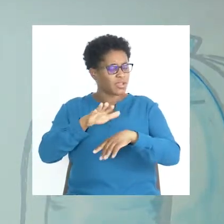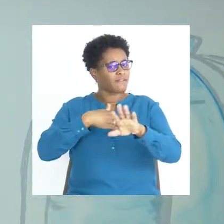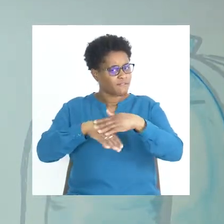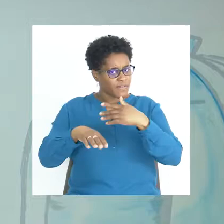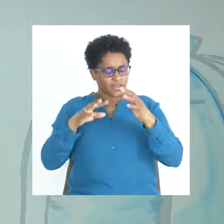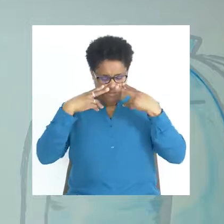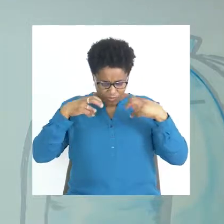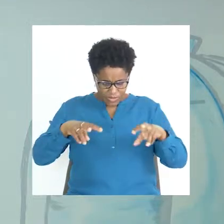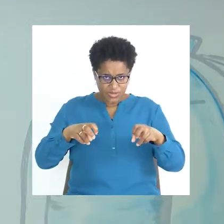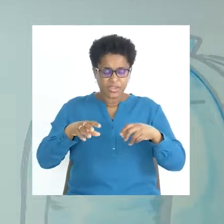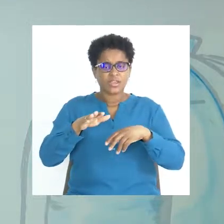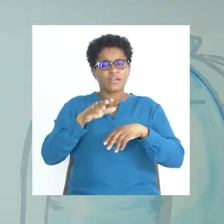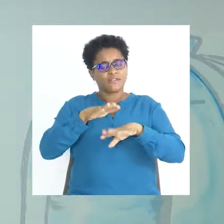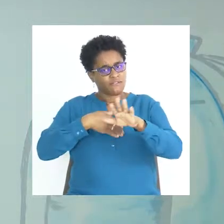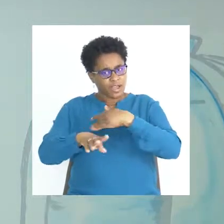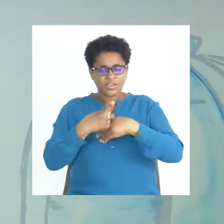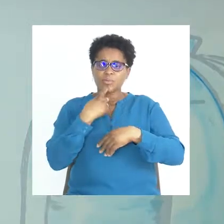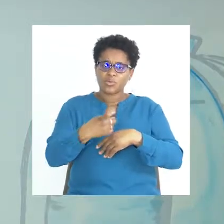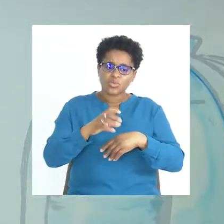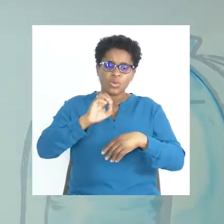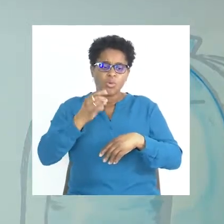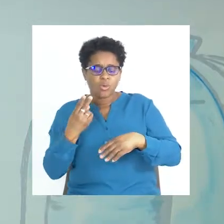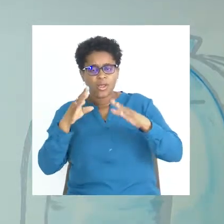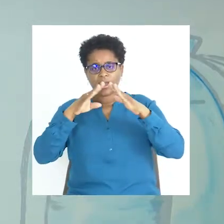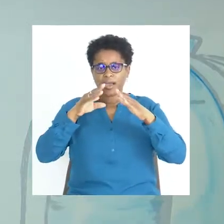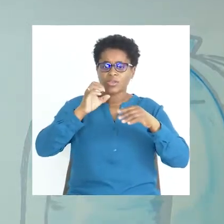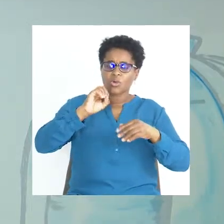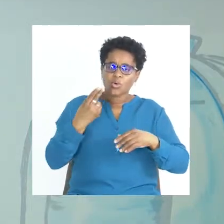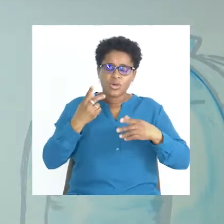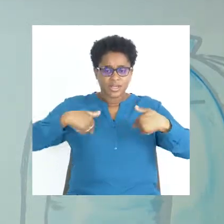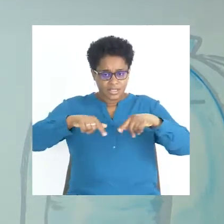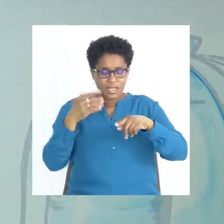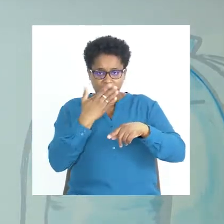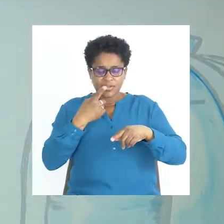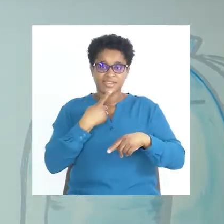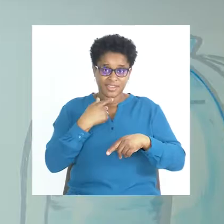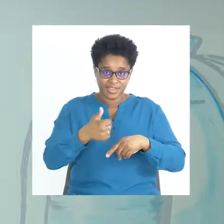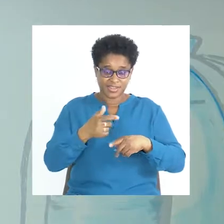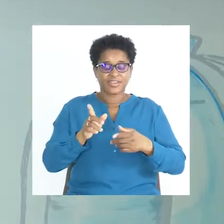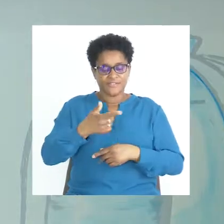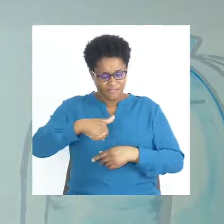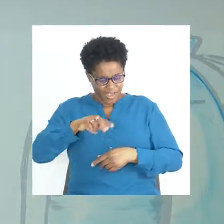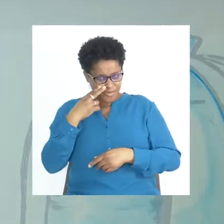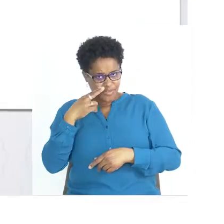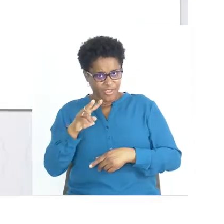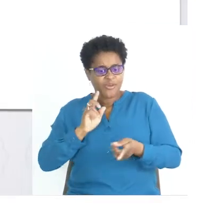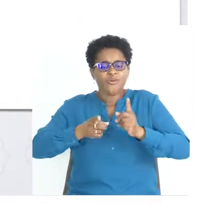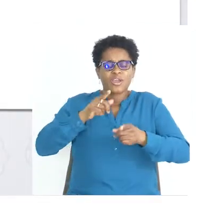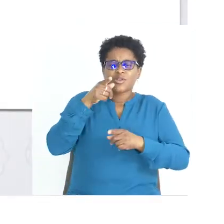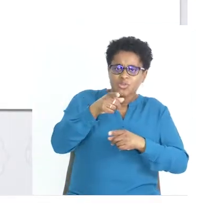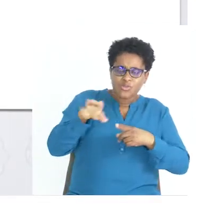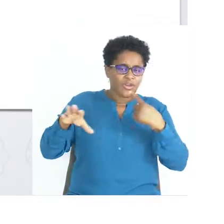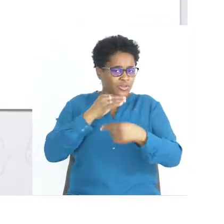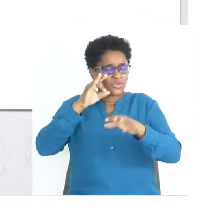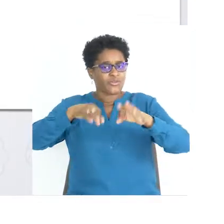reforça através da pesquisa, reforça através das perguntas, ou em casa ou em sala de aula. Está certo? Está-se bem. Então vamos lá ver. O que é que